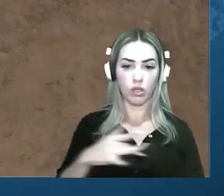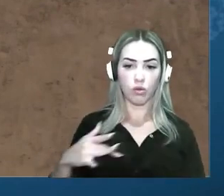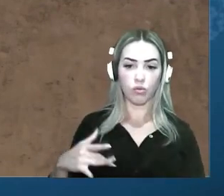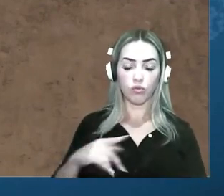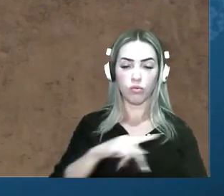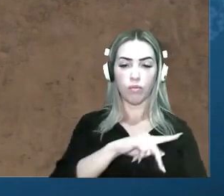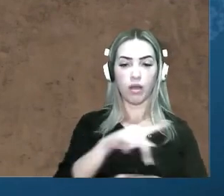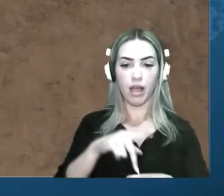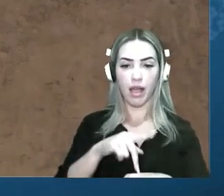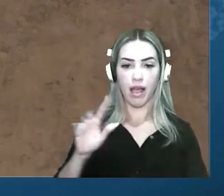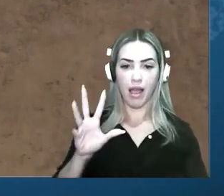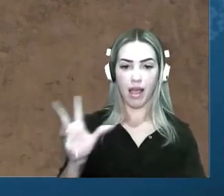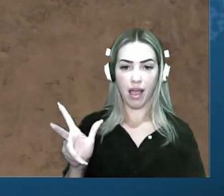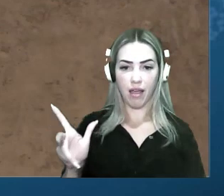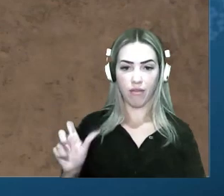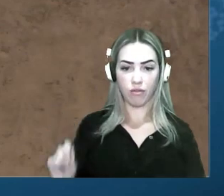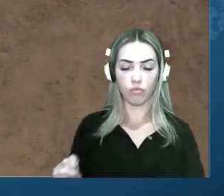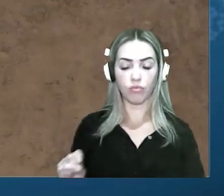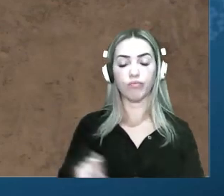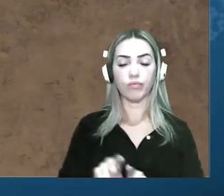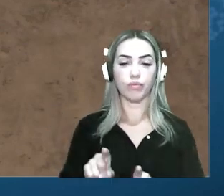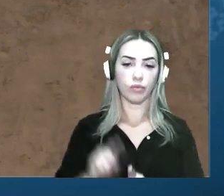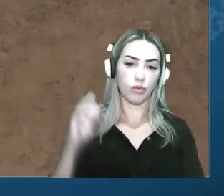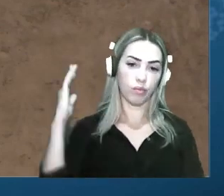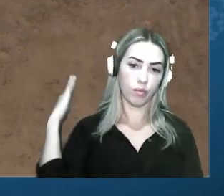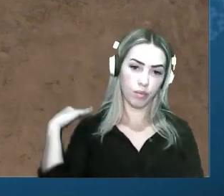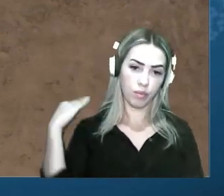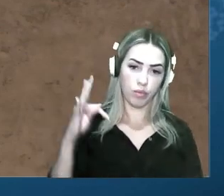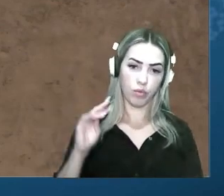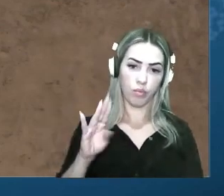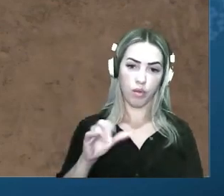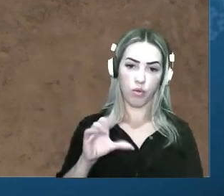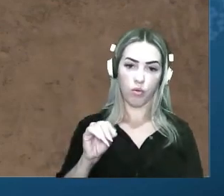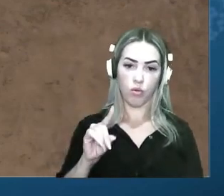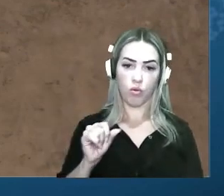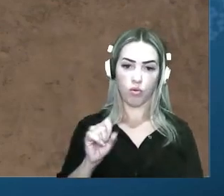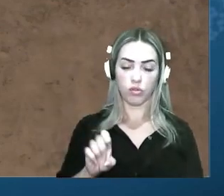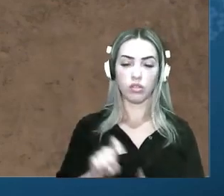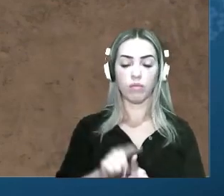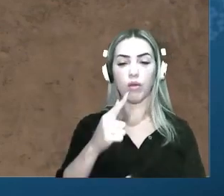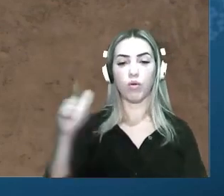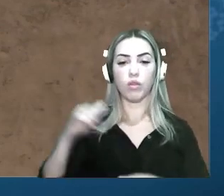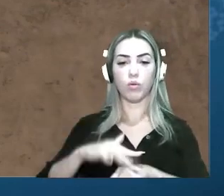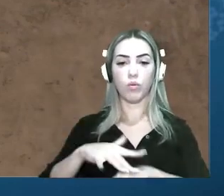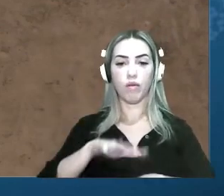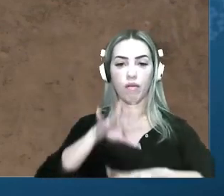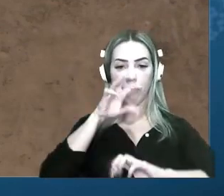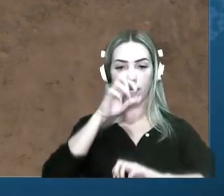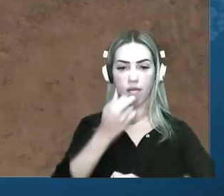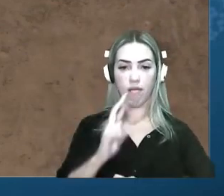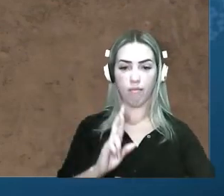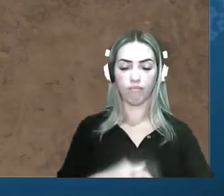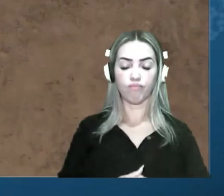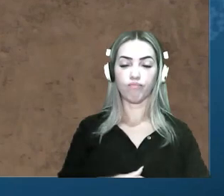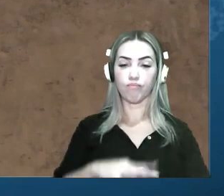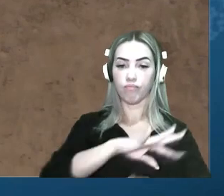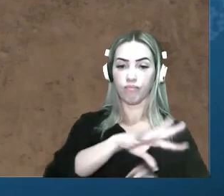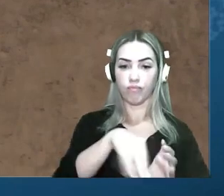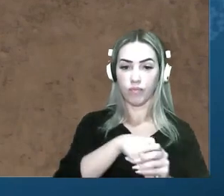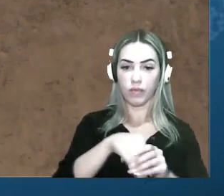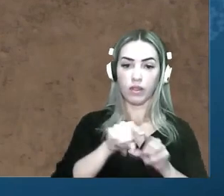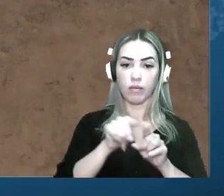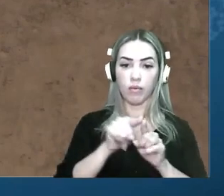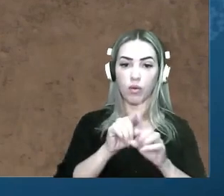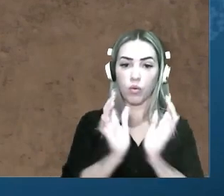Subsaariana, em tuberculose e doenças respiratórias ocupacionais. Integra também o grupo de peritos